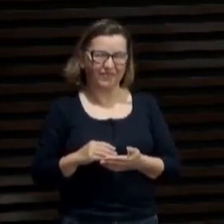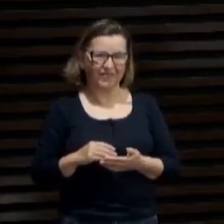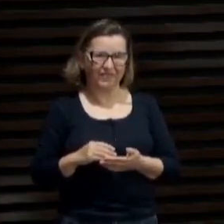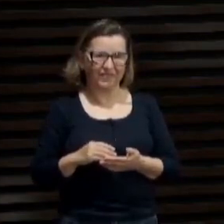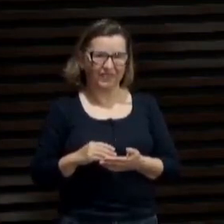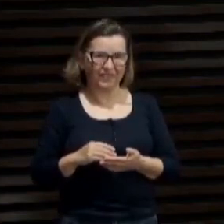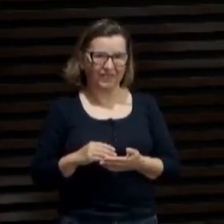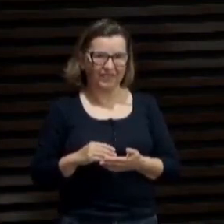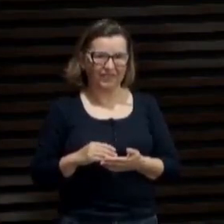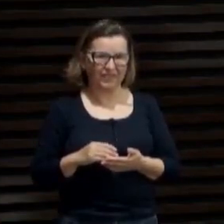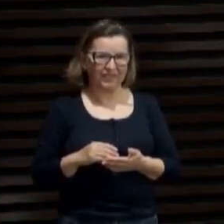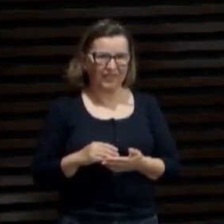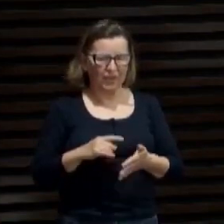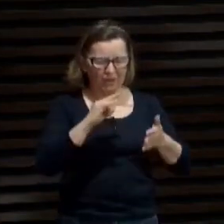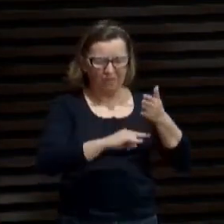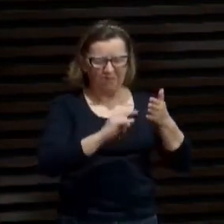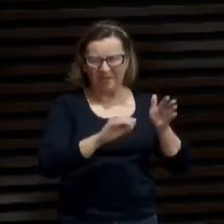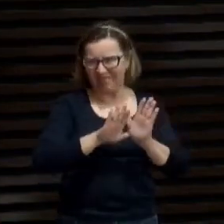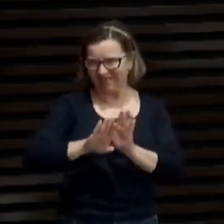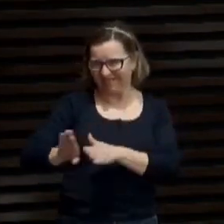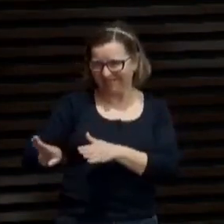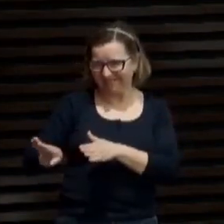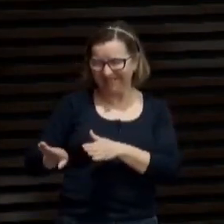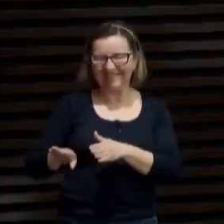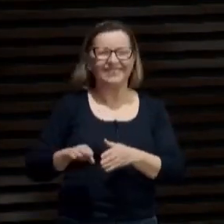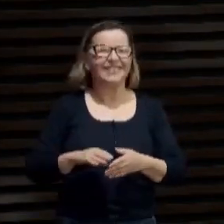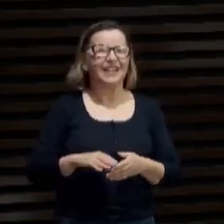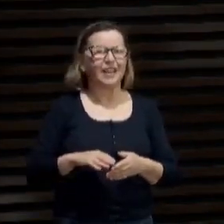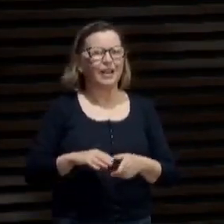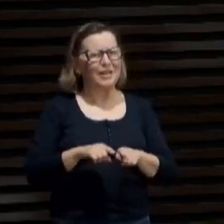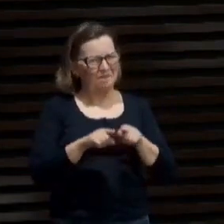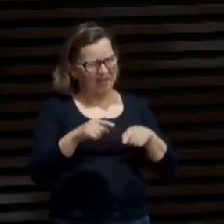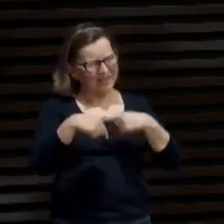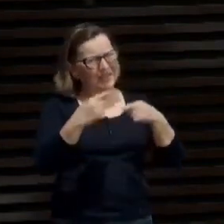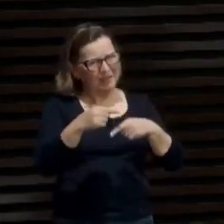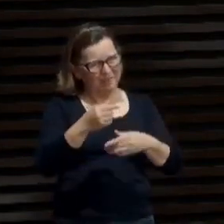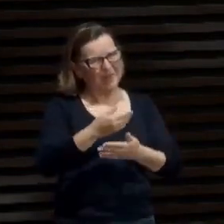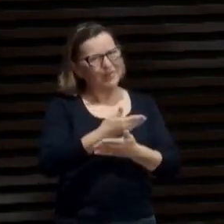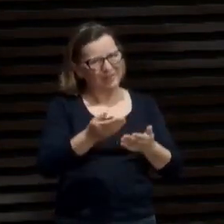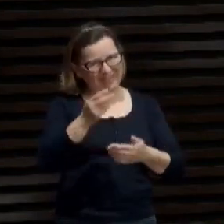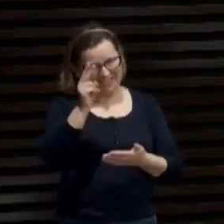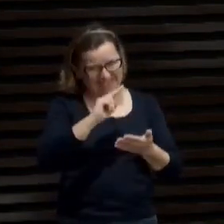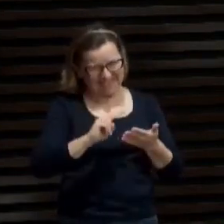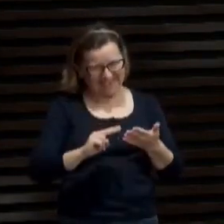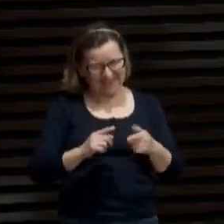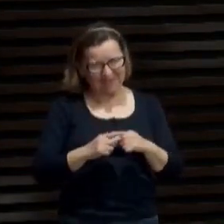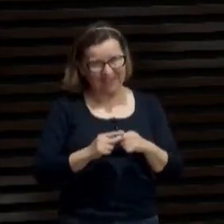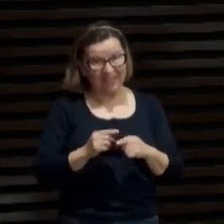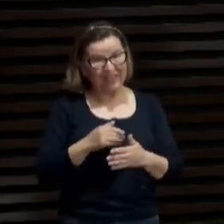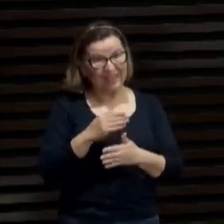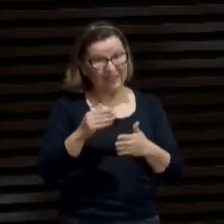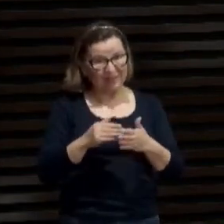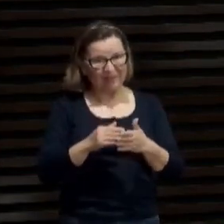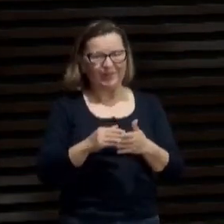deixar o boletim de lado, mas eu recomendo aos irmãos que depois leiam o boletim, porque tudo que está aqui nós vamos falar aqui, e isso